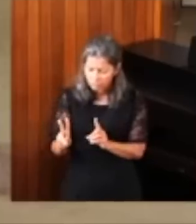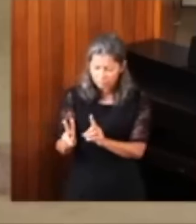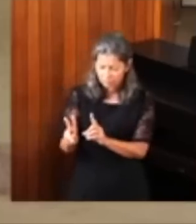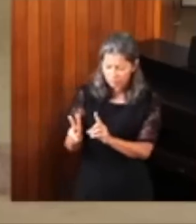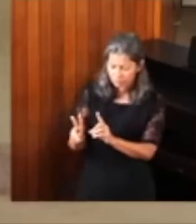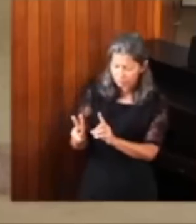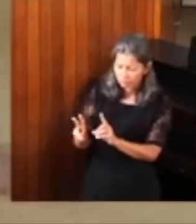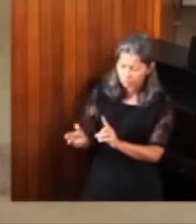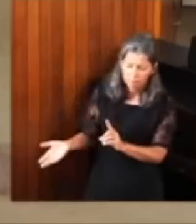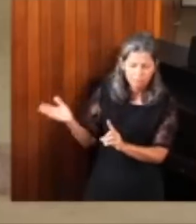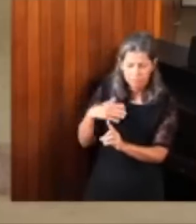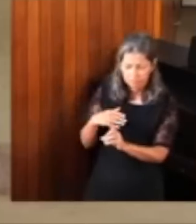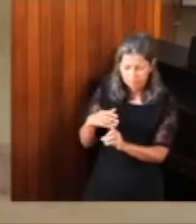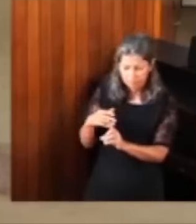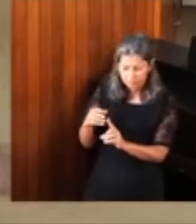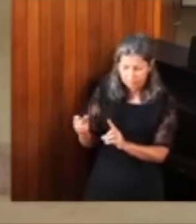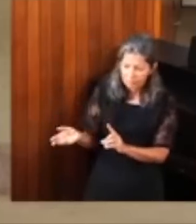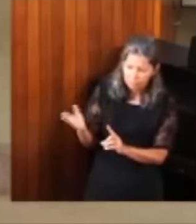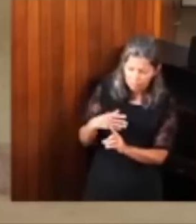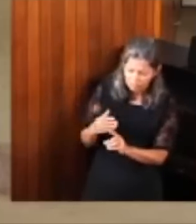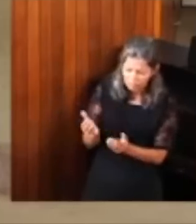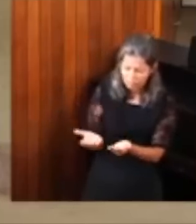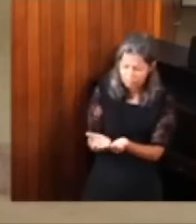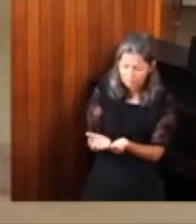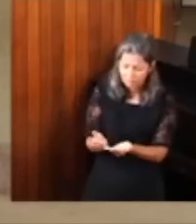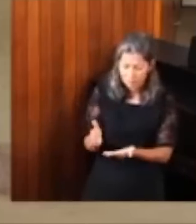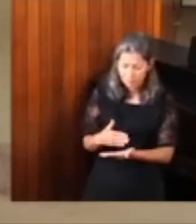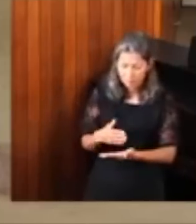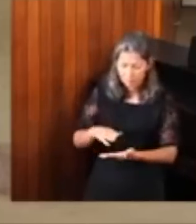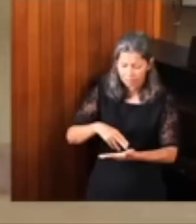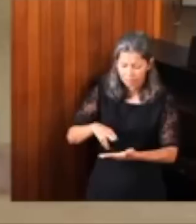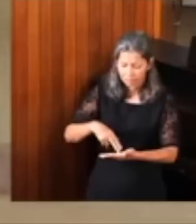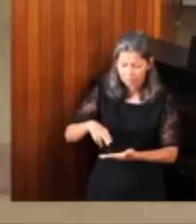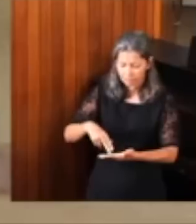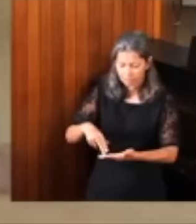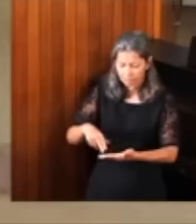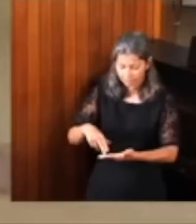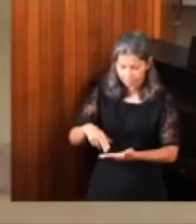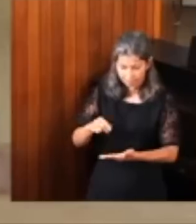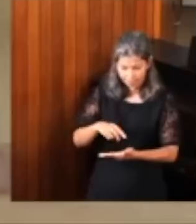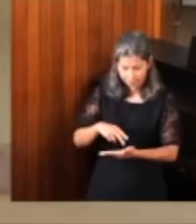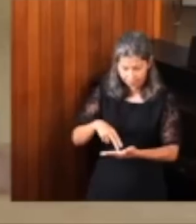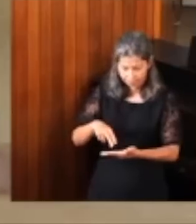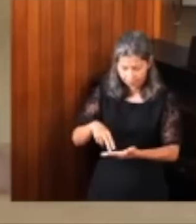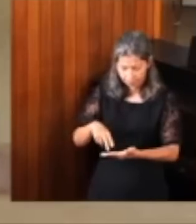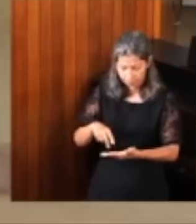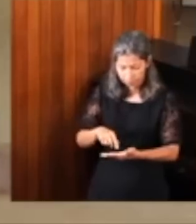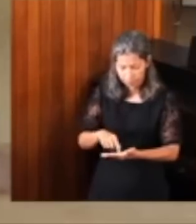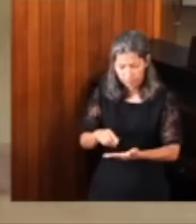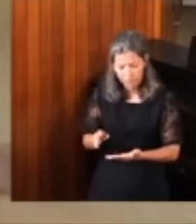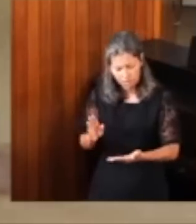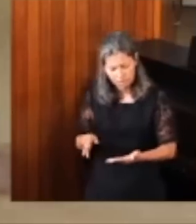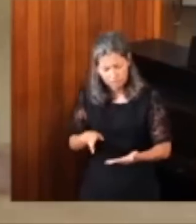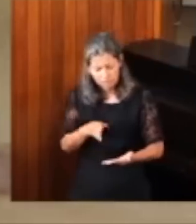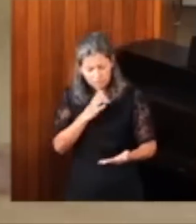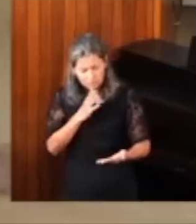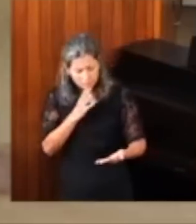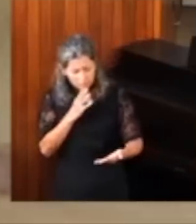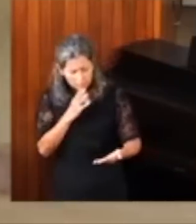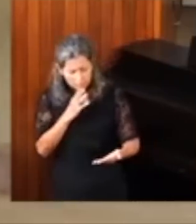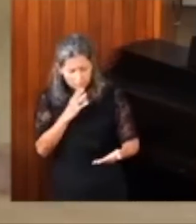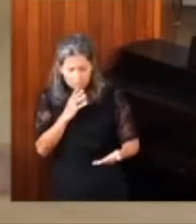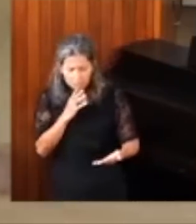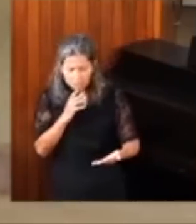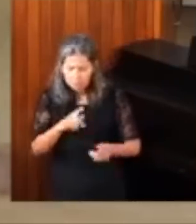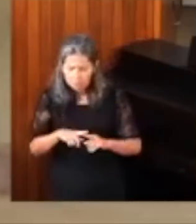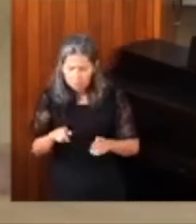Vamos para a Bíblia? E começou de novo a ensiná-los. Textos que eles já conheciam, mas tinham passado por alto. Aí, quando chega em casa,